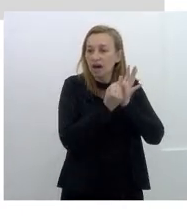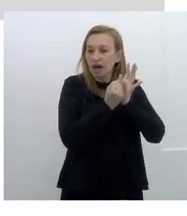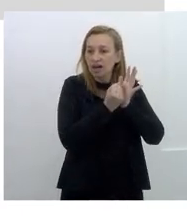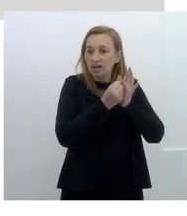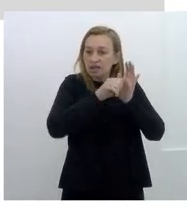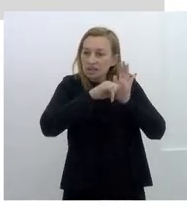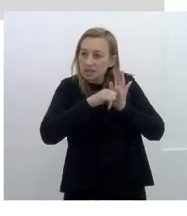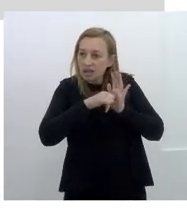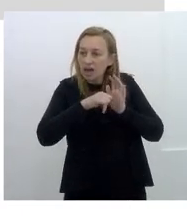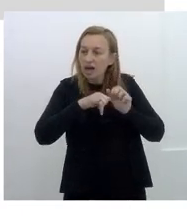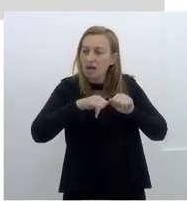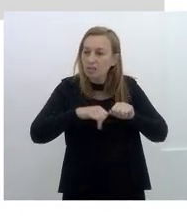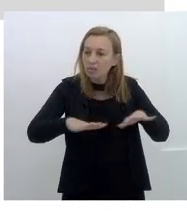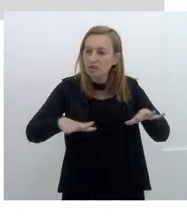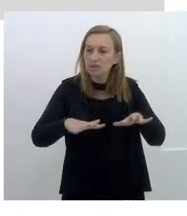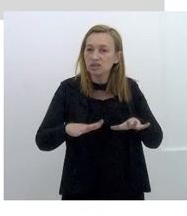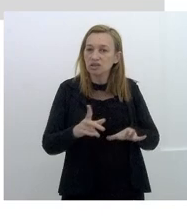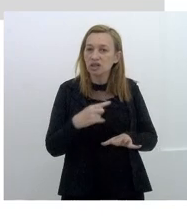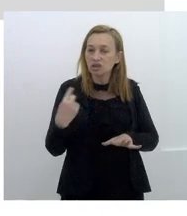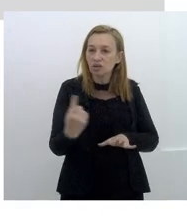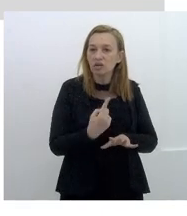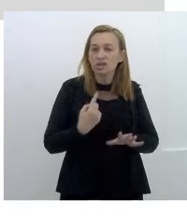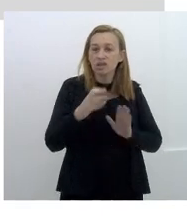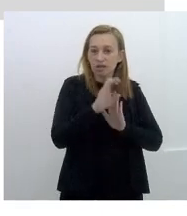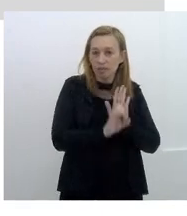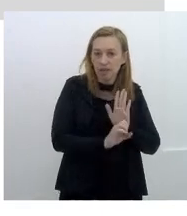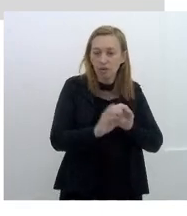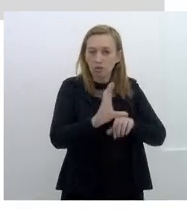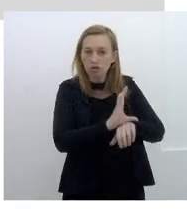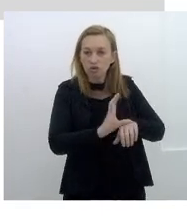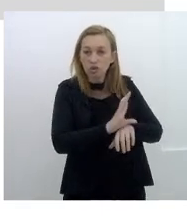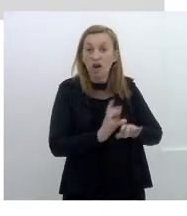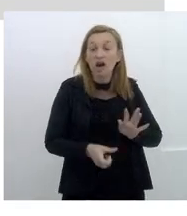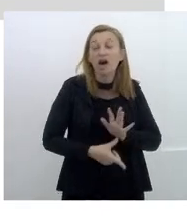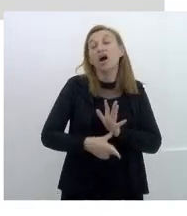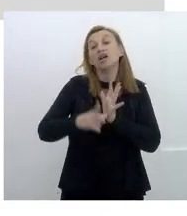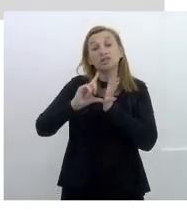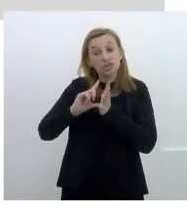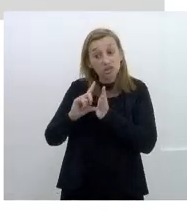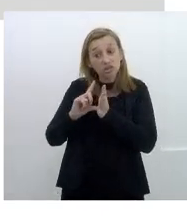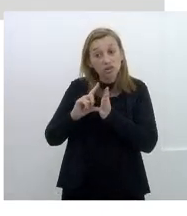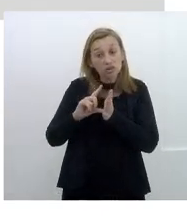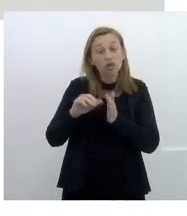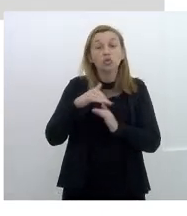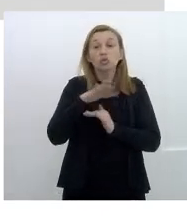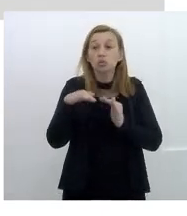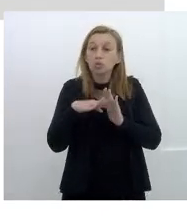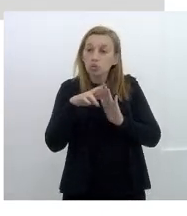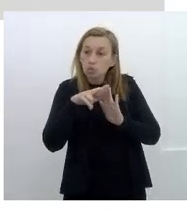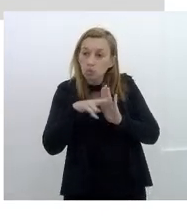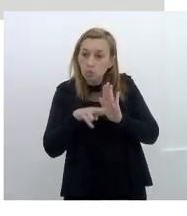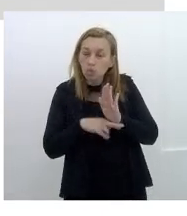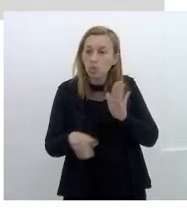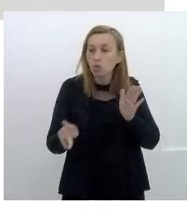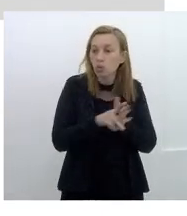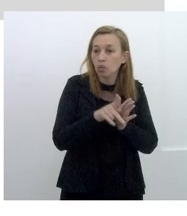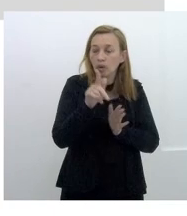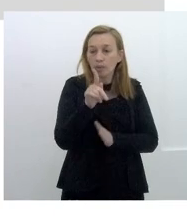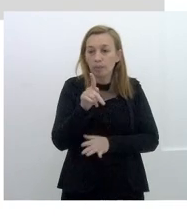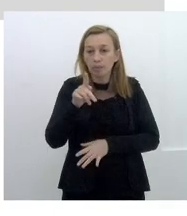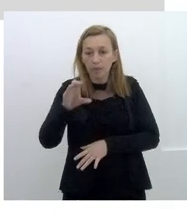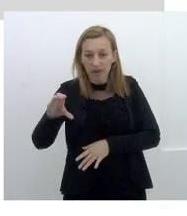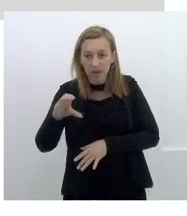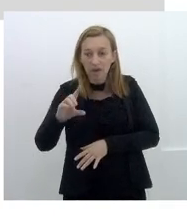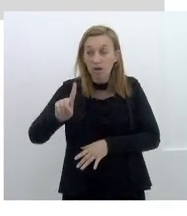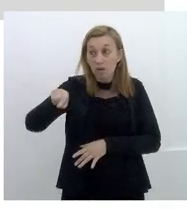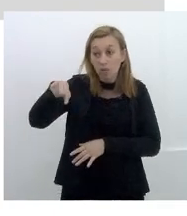vai ser a publicação da nossa emenda constitucional antes Todo o regulamento está na PEC para os